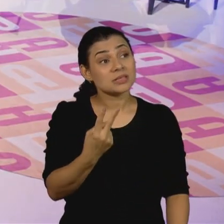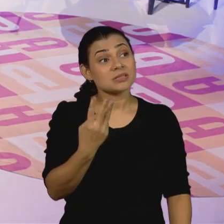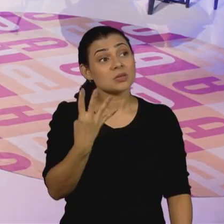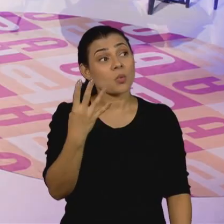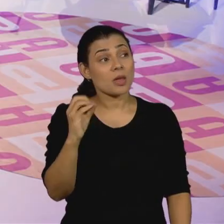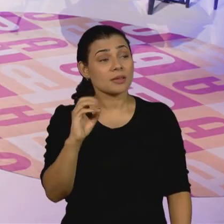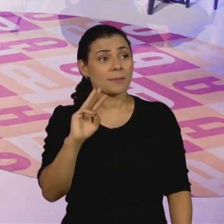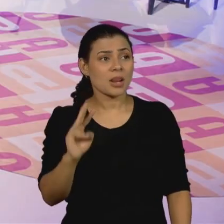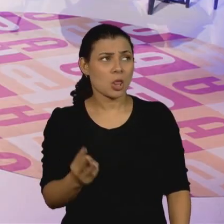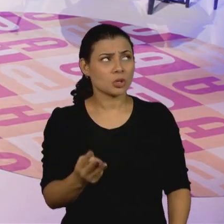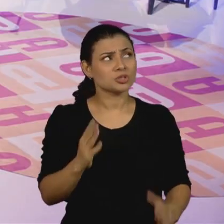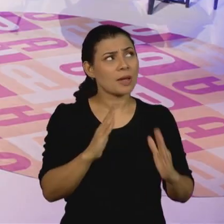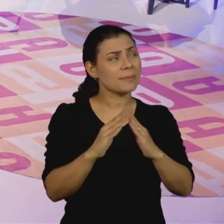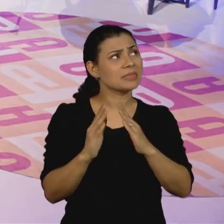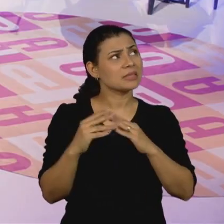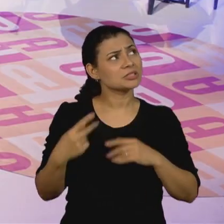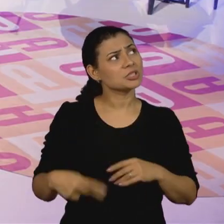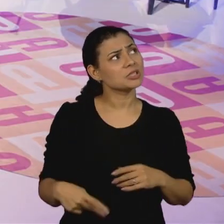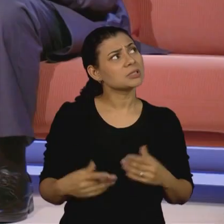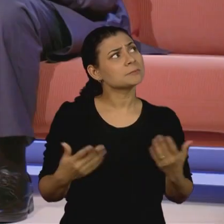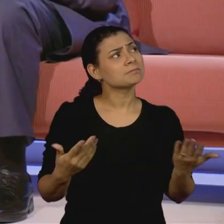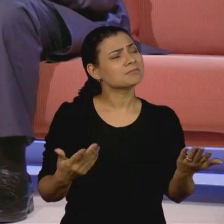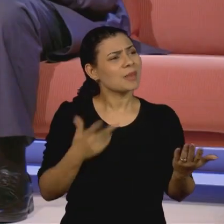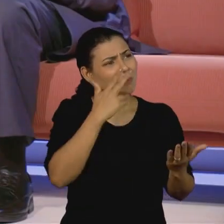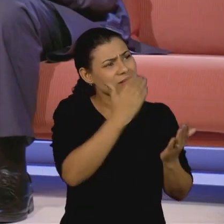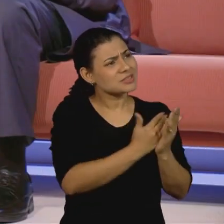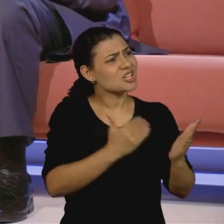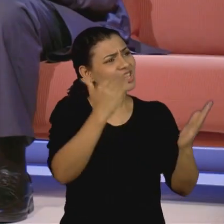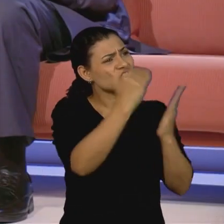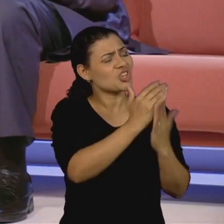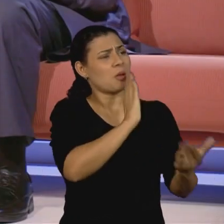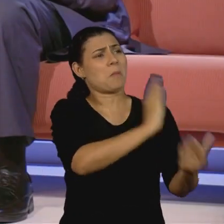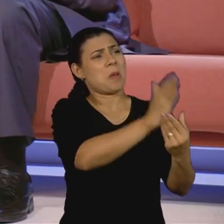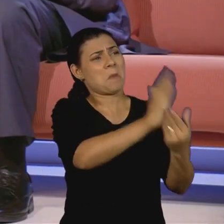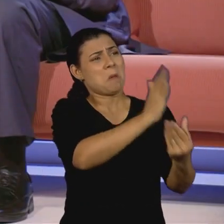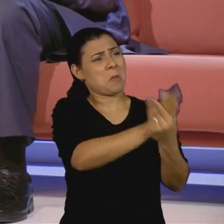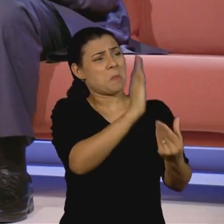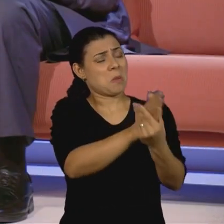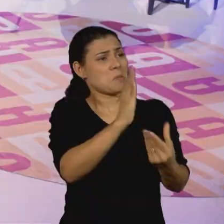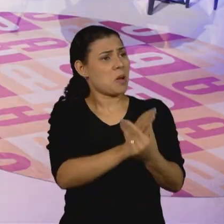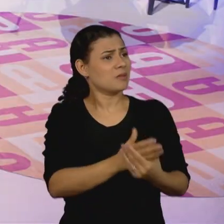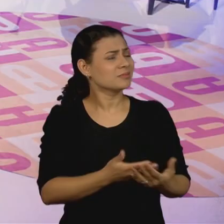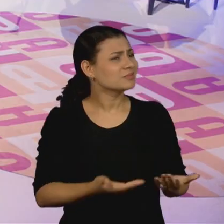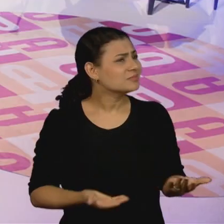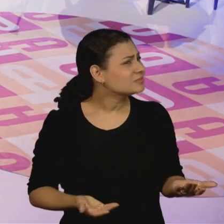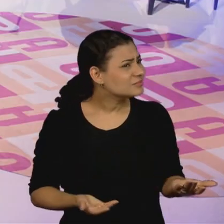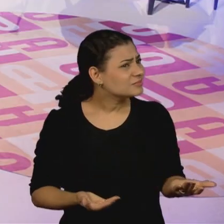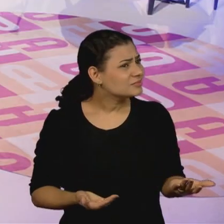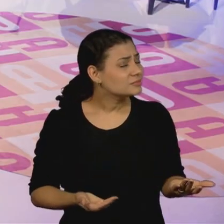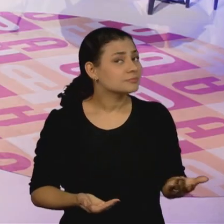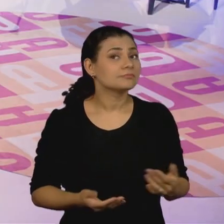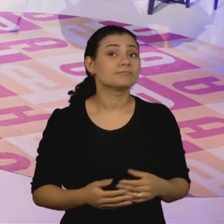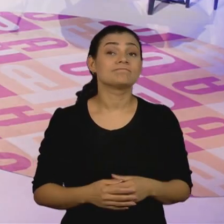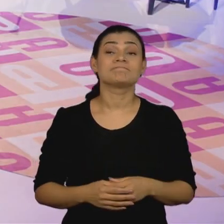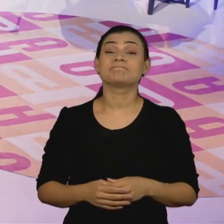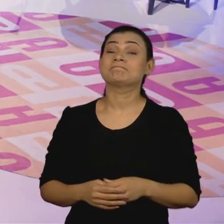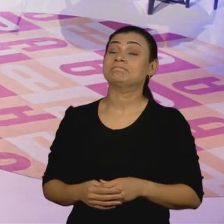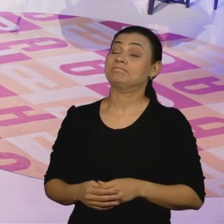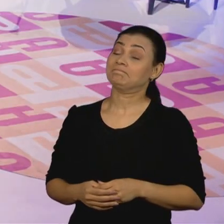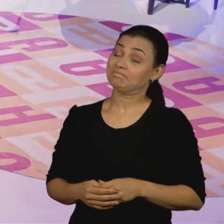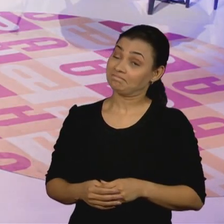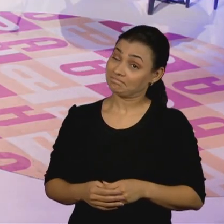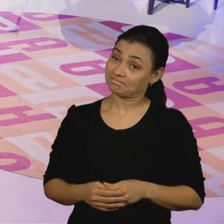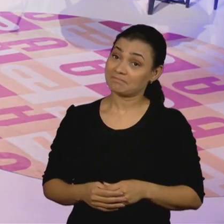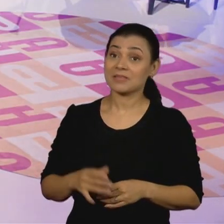habitantes. Será que não é um pouco de exagero a quantidade de ação de uma pessoa contra outra? Thalita, quando cai